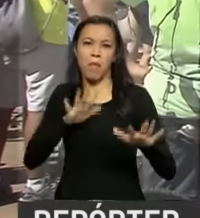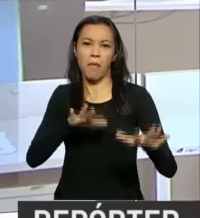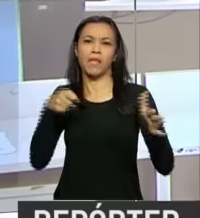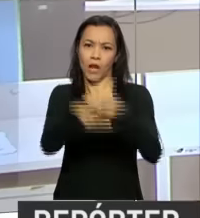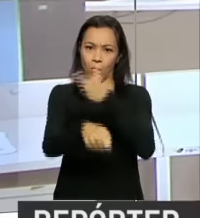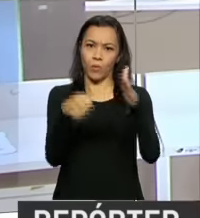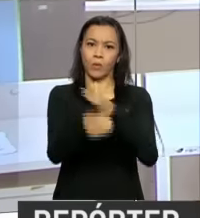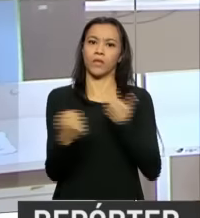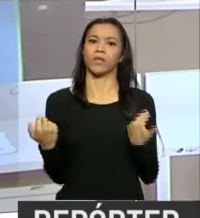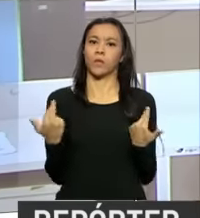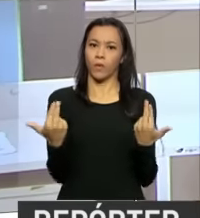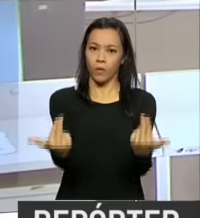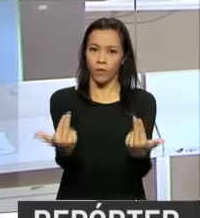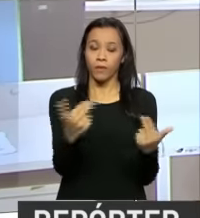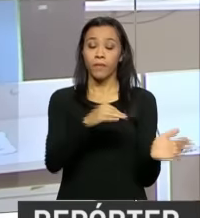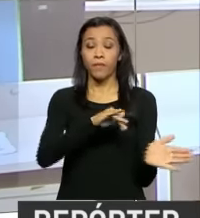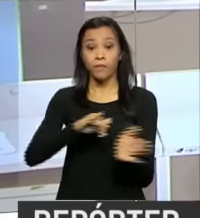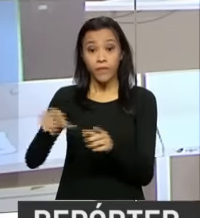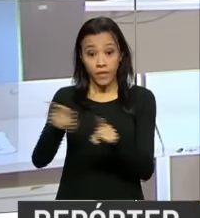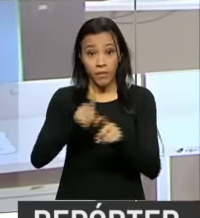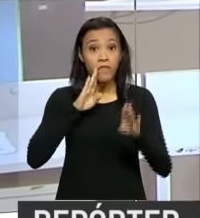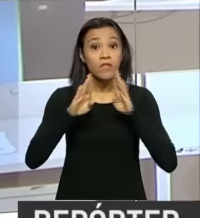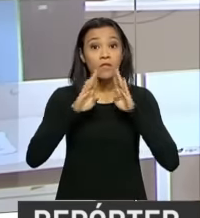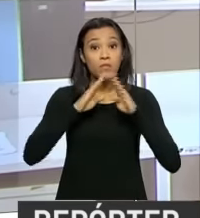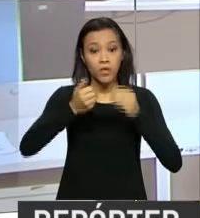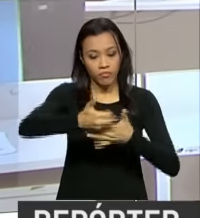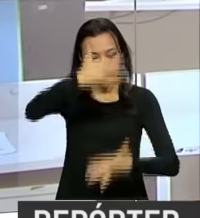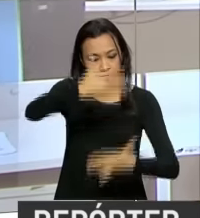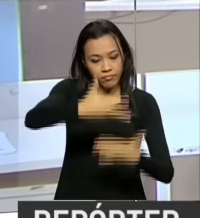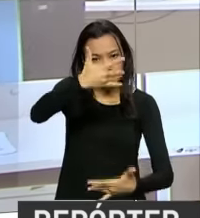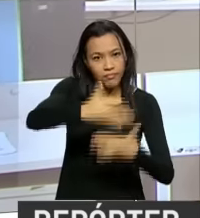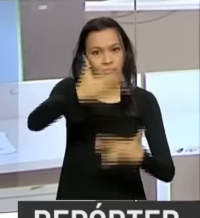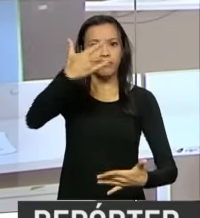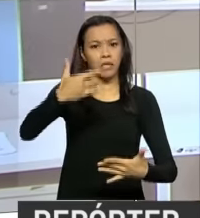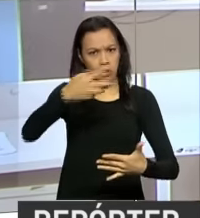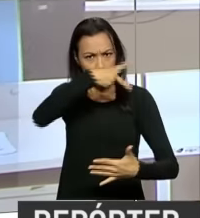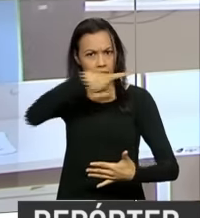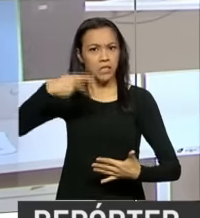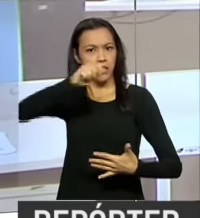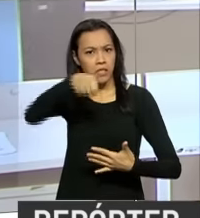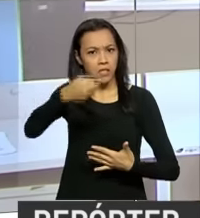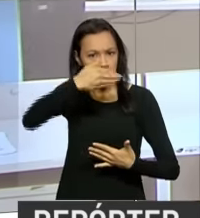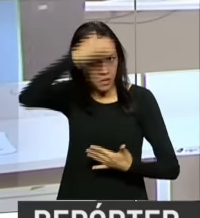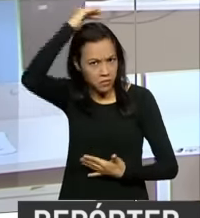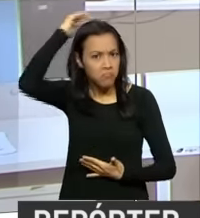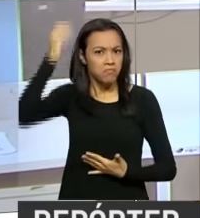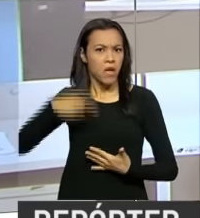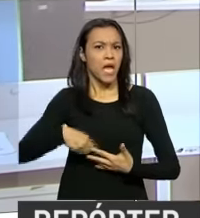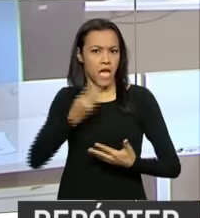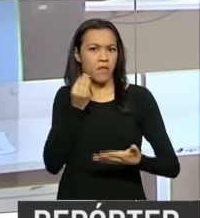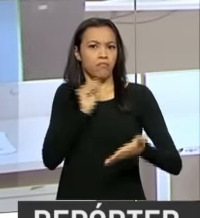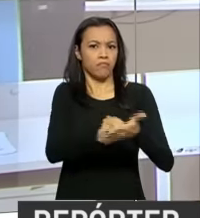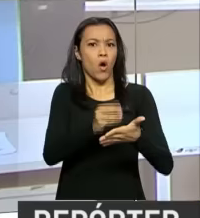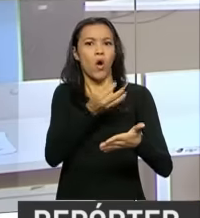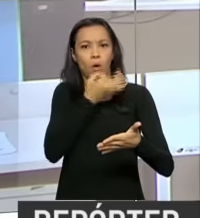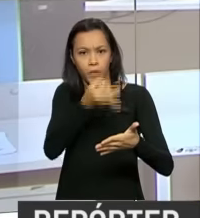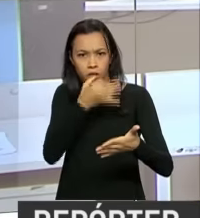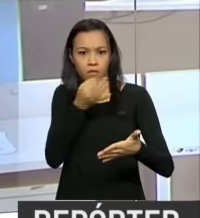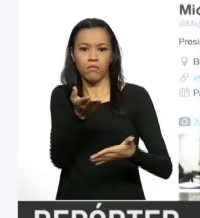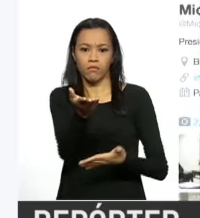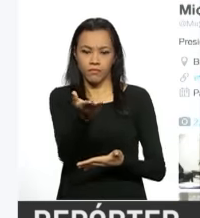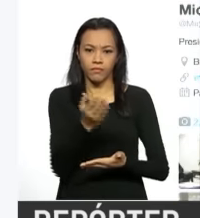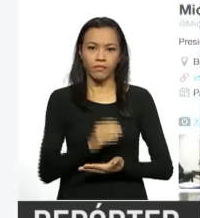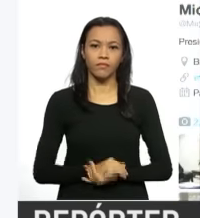luta. E pelas redes sociais, o presidente interino, Michel Temer, se manifestou sobre esse suposto caso de estupro coletivo.